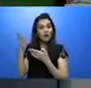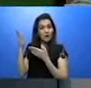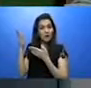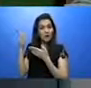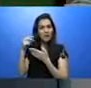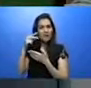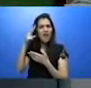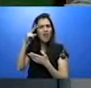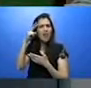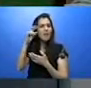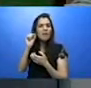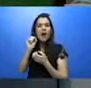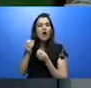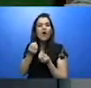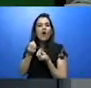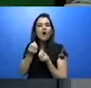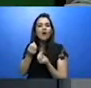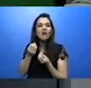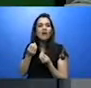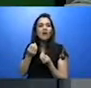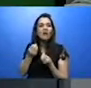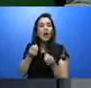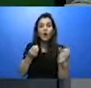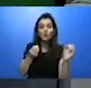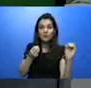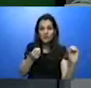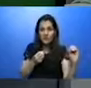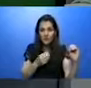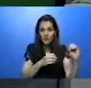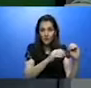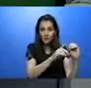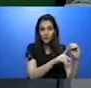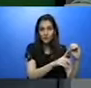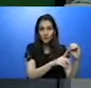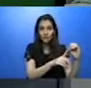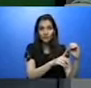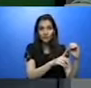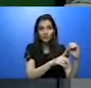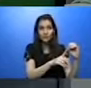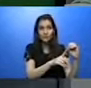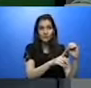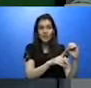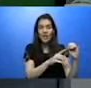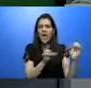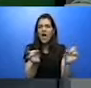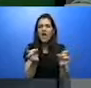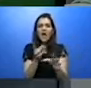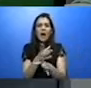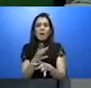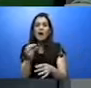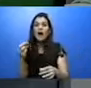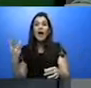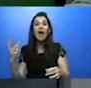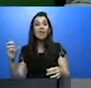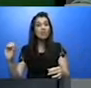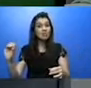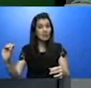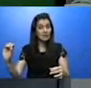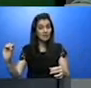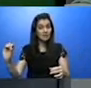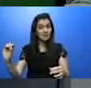que é a régua. Então, ela começa aqui no 0, essa mais comum que nós temos, e termina aqui no 30, né?